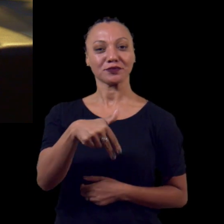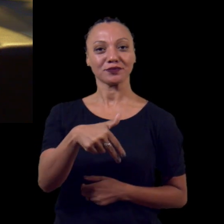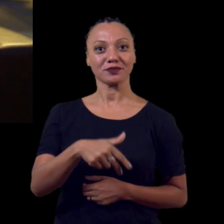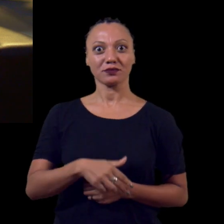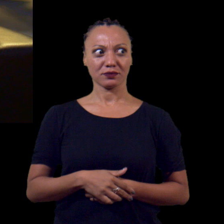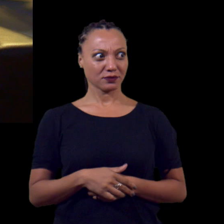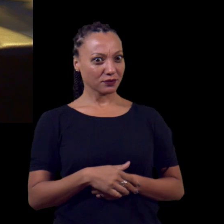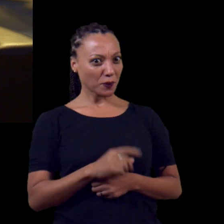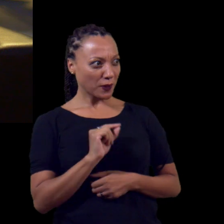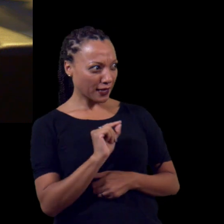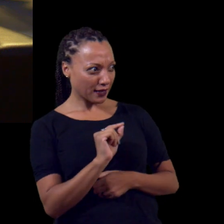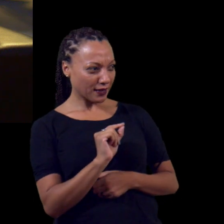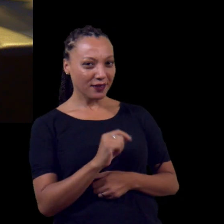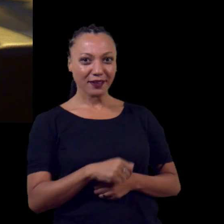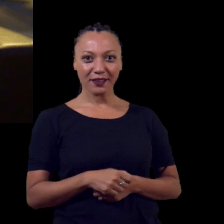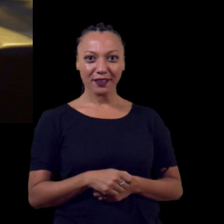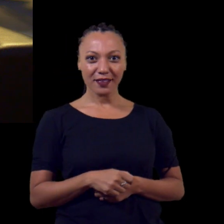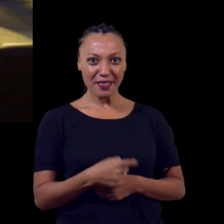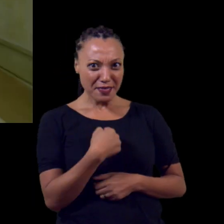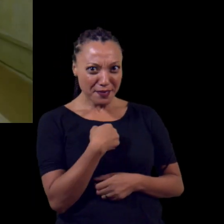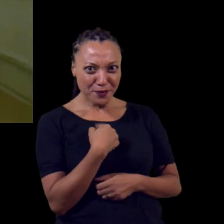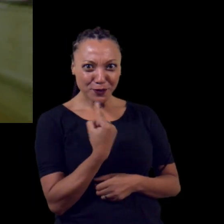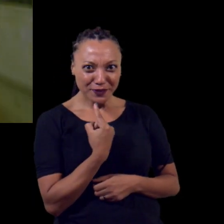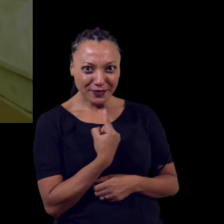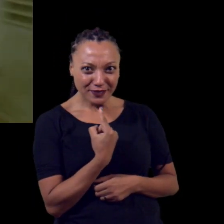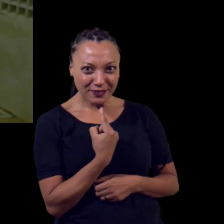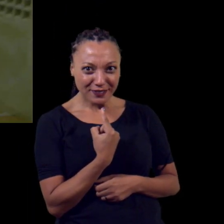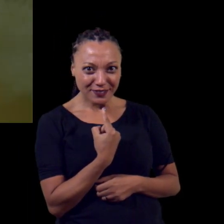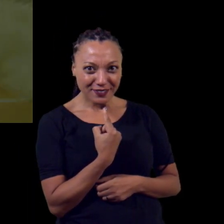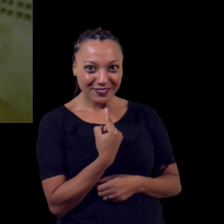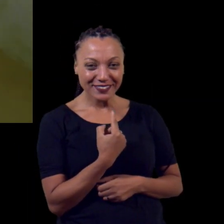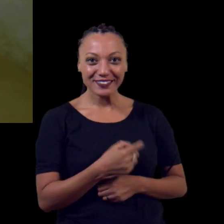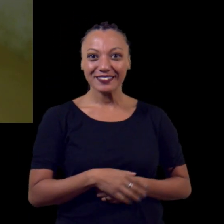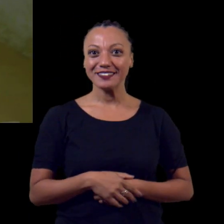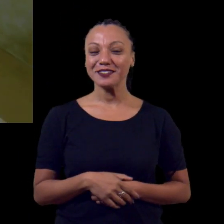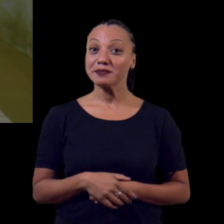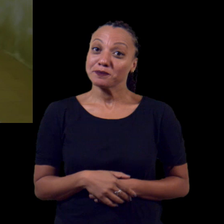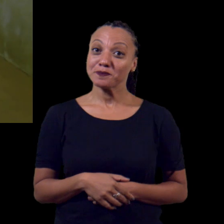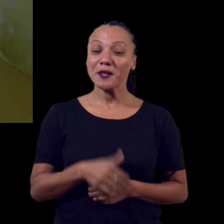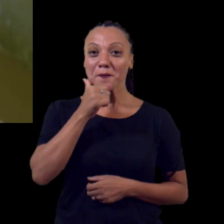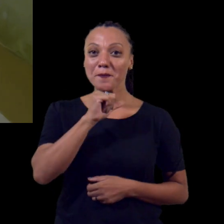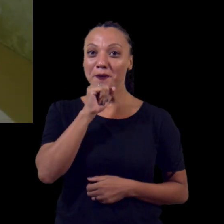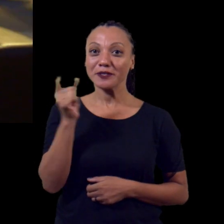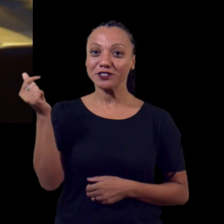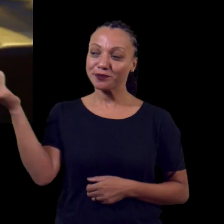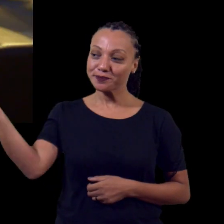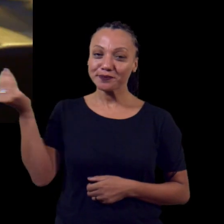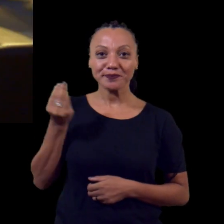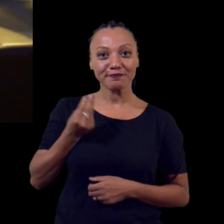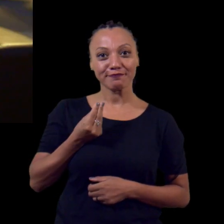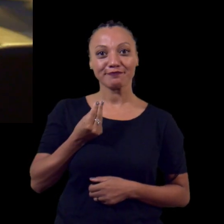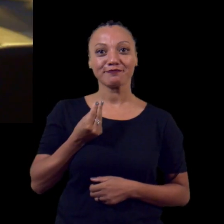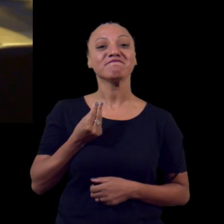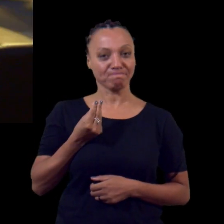quê? Eu vou sozinho? Eu peguei o dinheiro com a minha mãe, eu